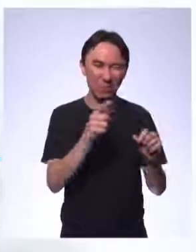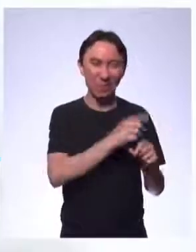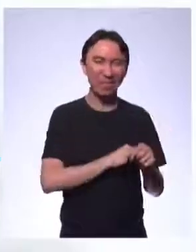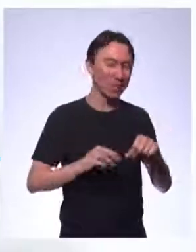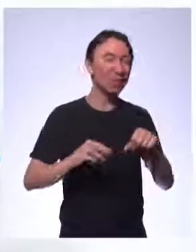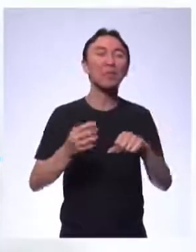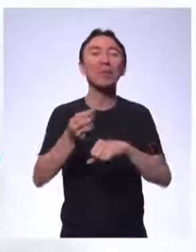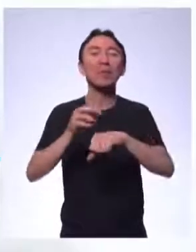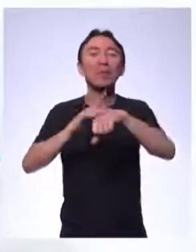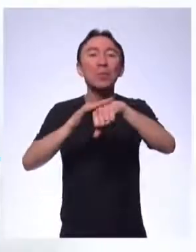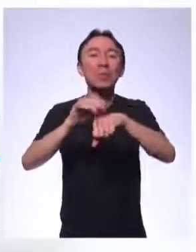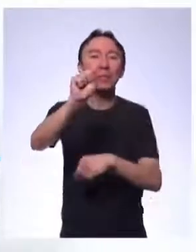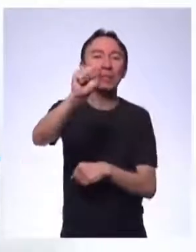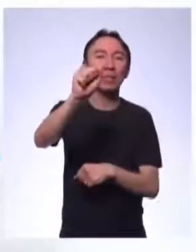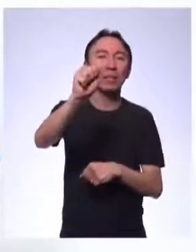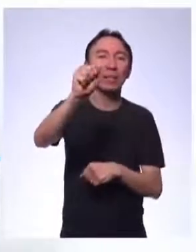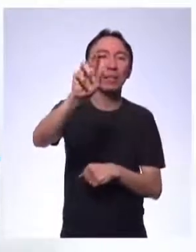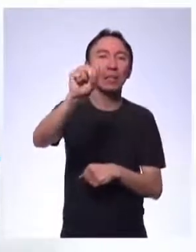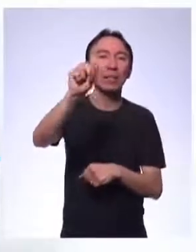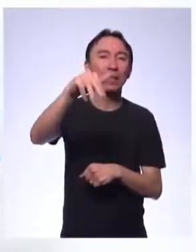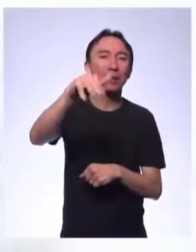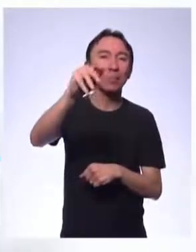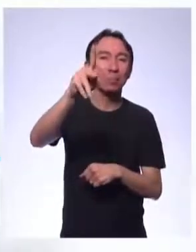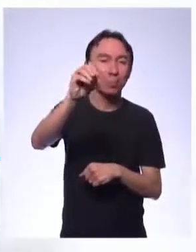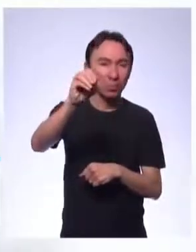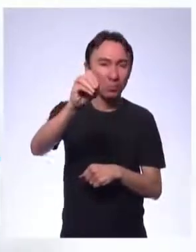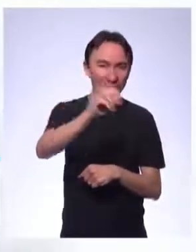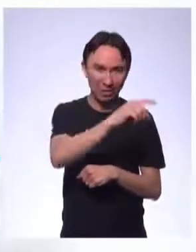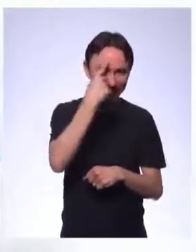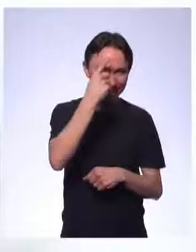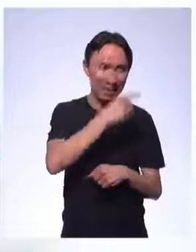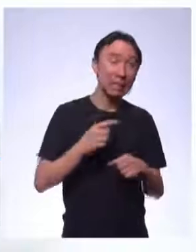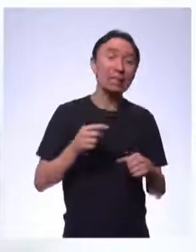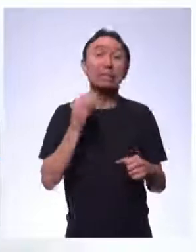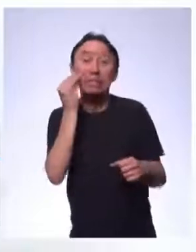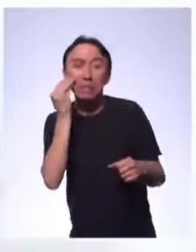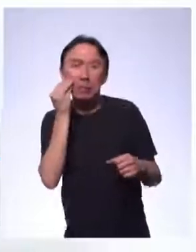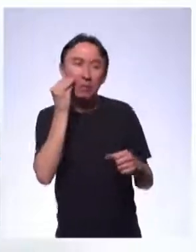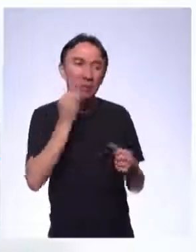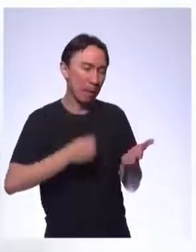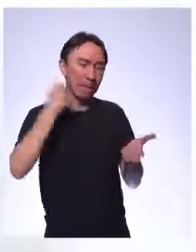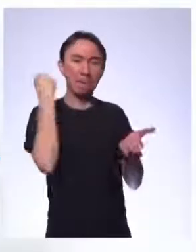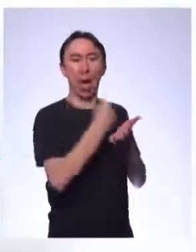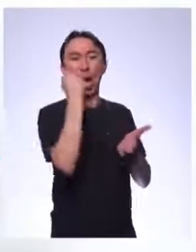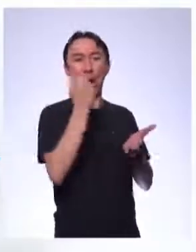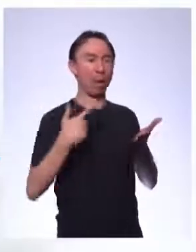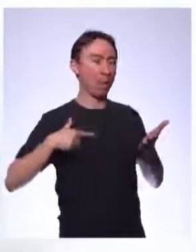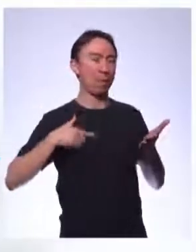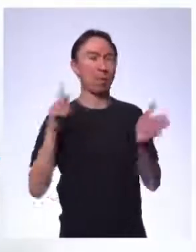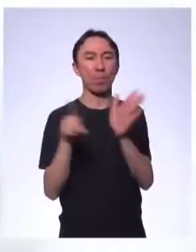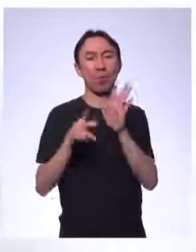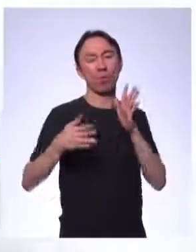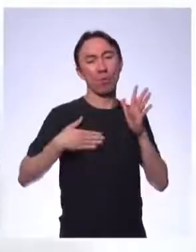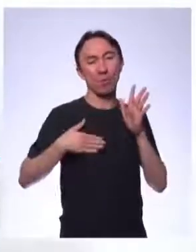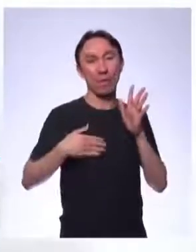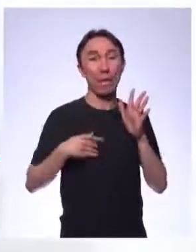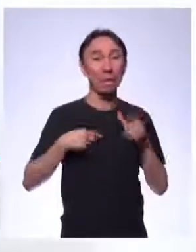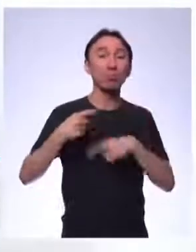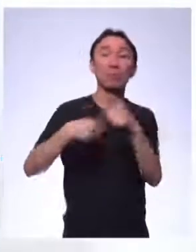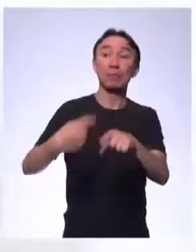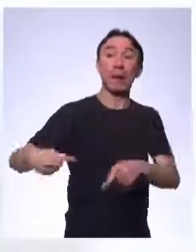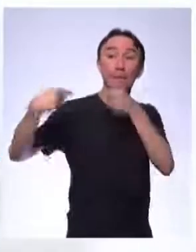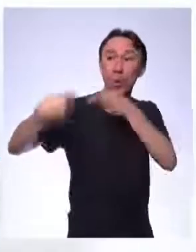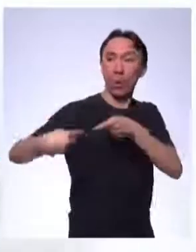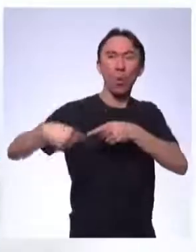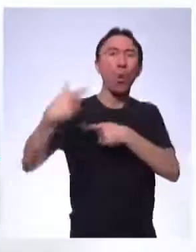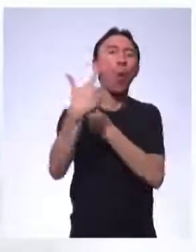ela ia concorrer com uma vacina que já existia, que era a MMR, que já era distribuída lá nos Estados Unidos. Como ele não